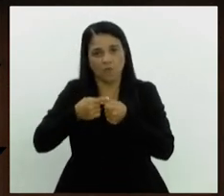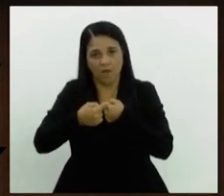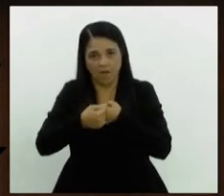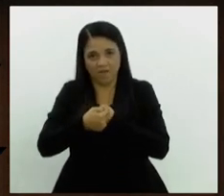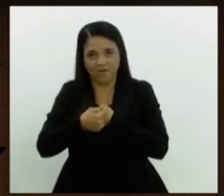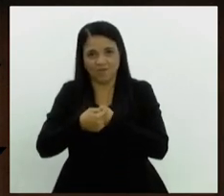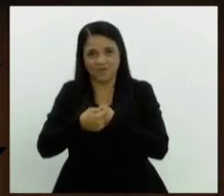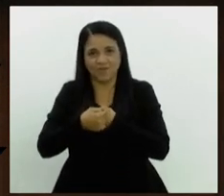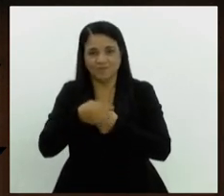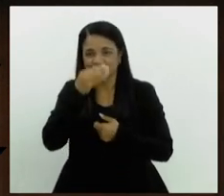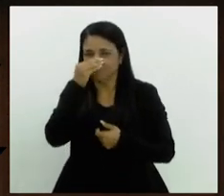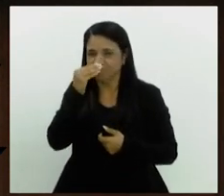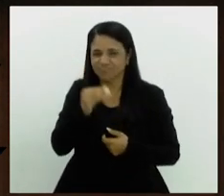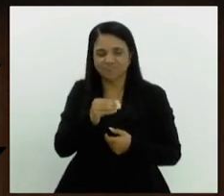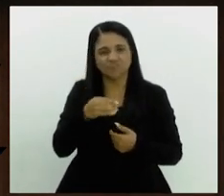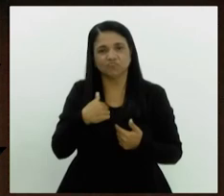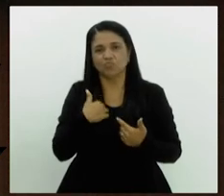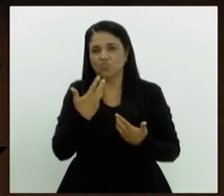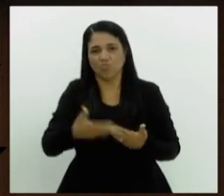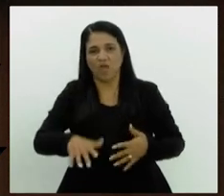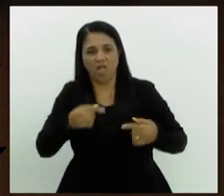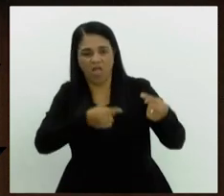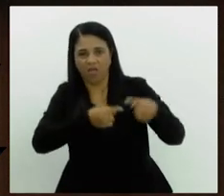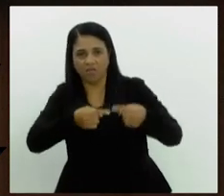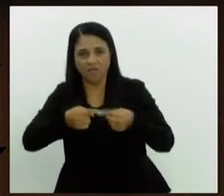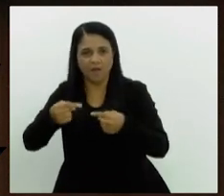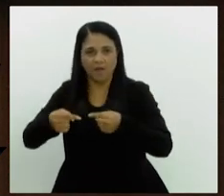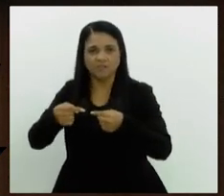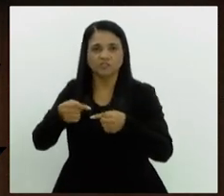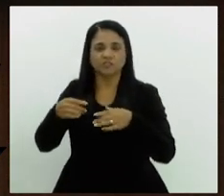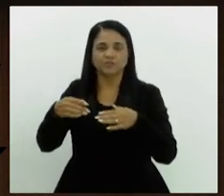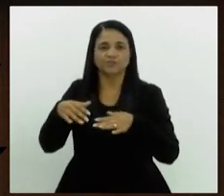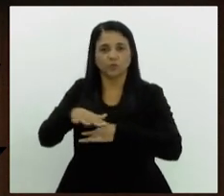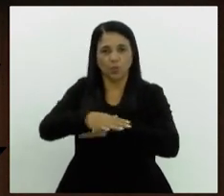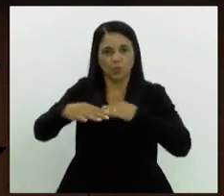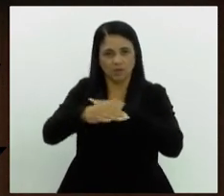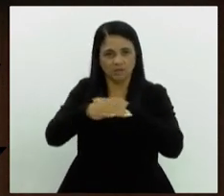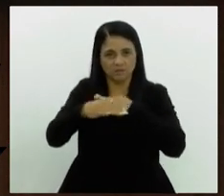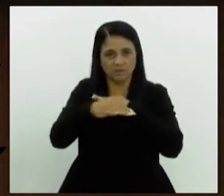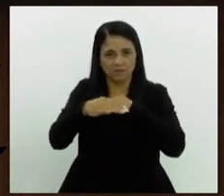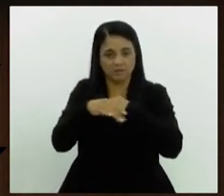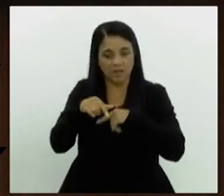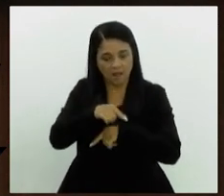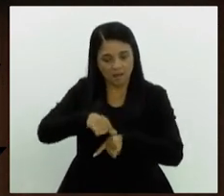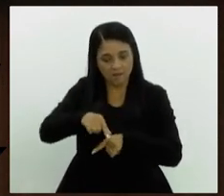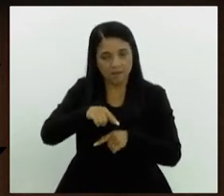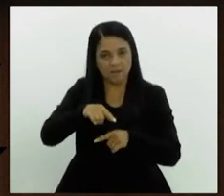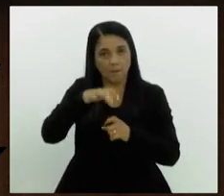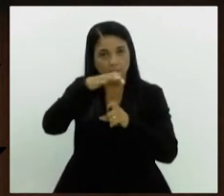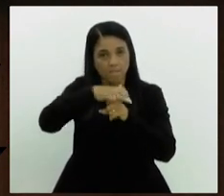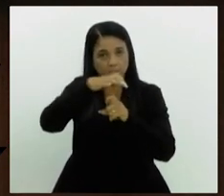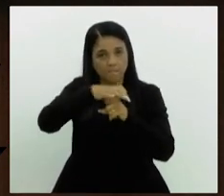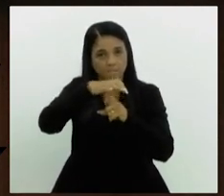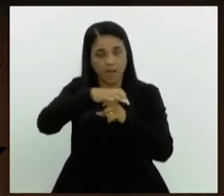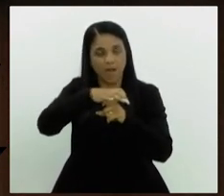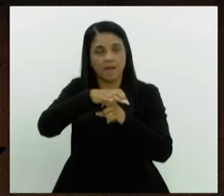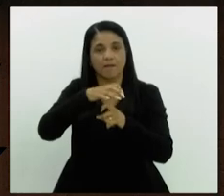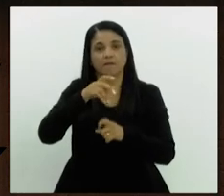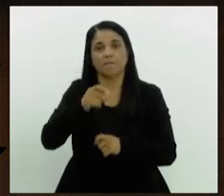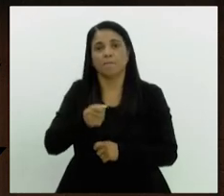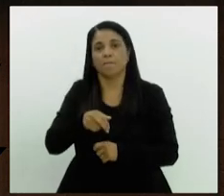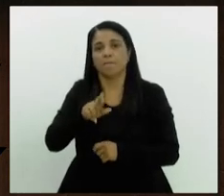está atualizando o debate urbanístico da própria região, porque ali era previsto a construção de um parque urbano, a feira